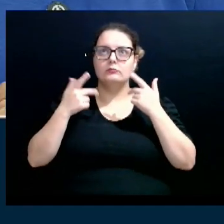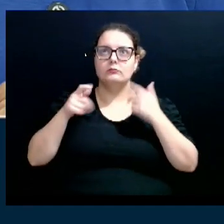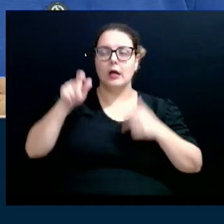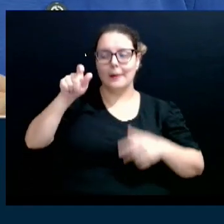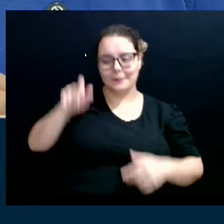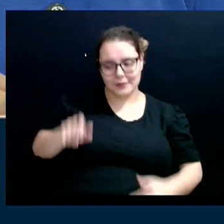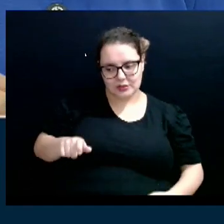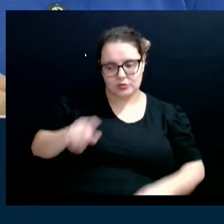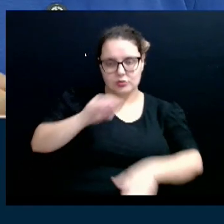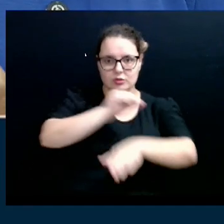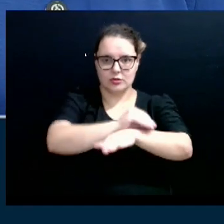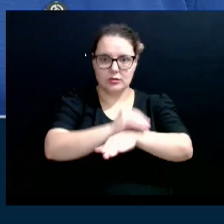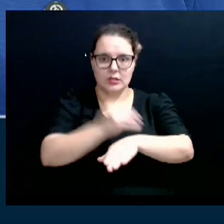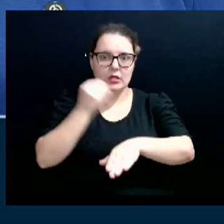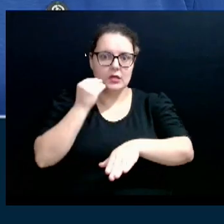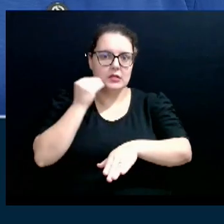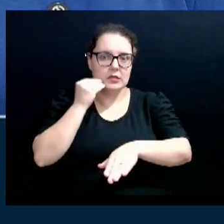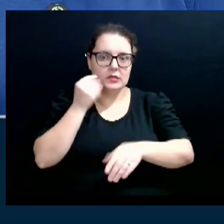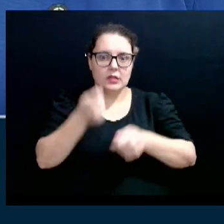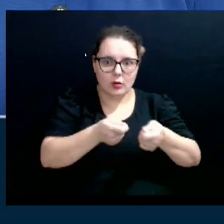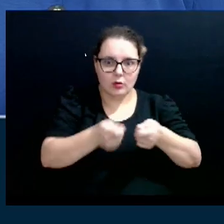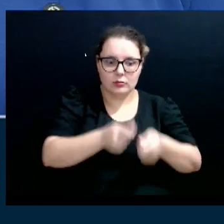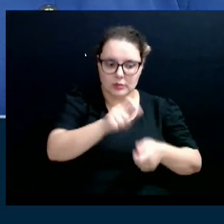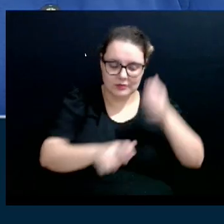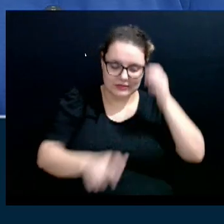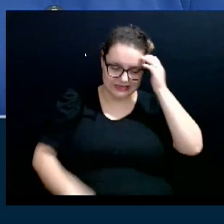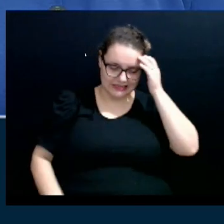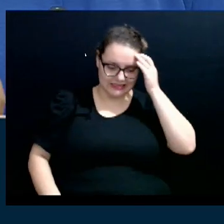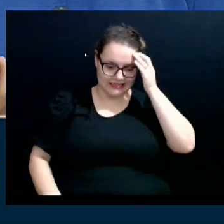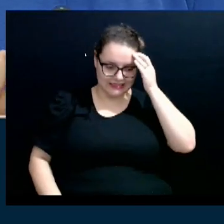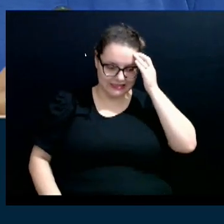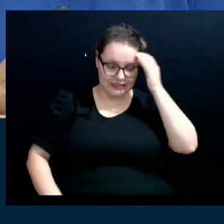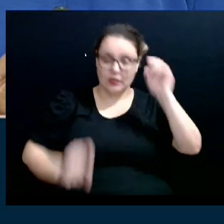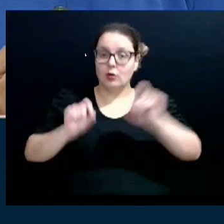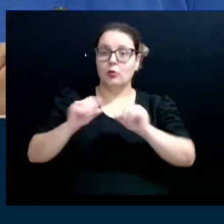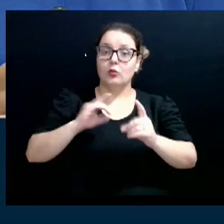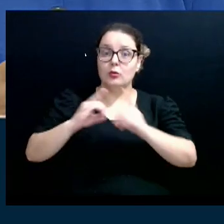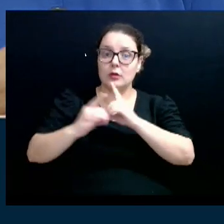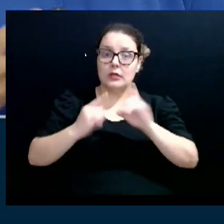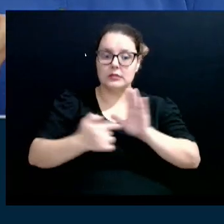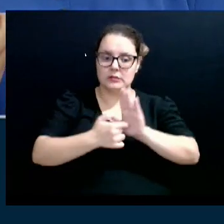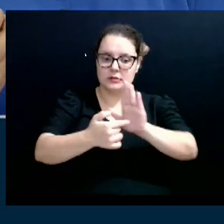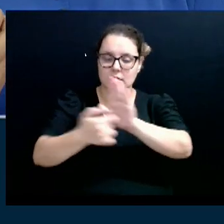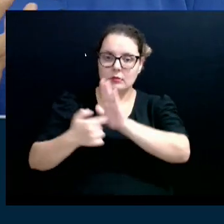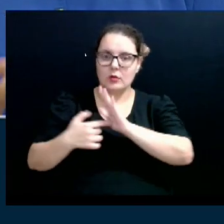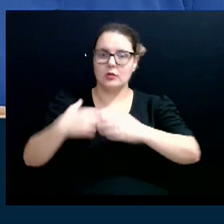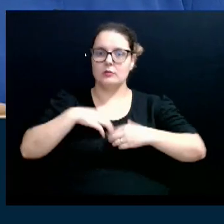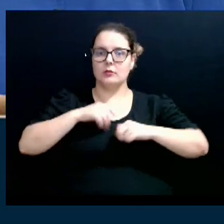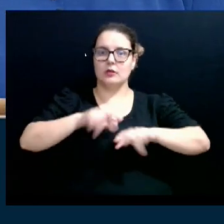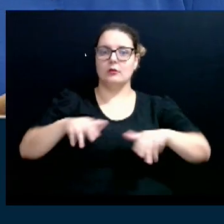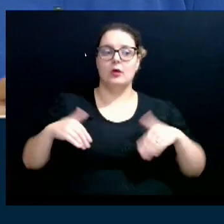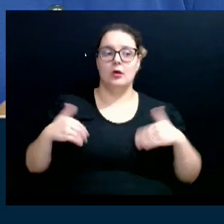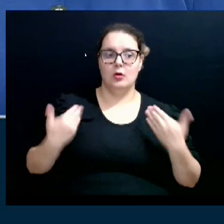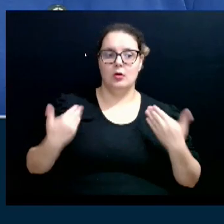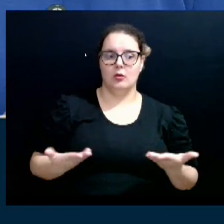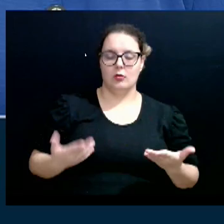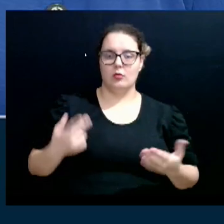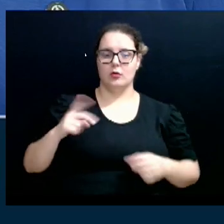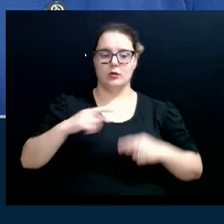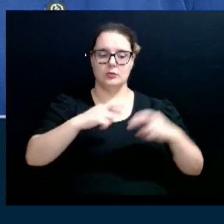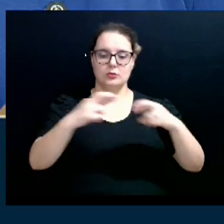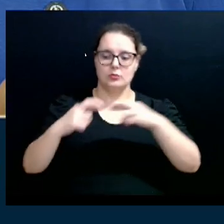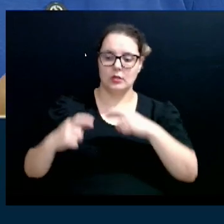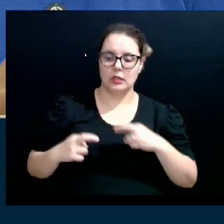o outro. Então, o que essa dinâmica revela emocionalmente? Qual é a sua análise sobre